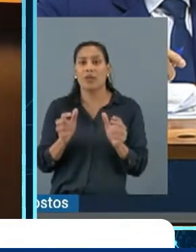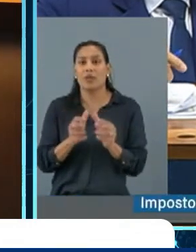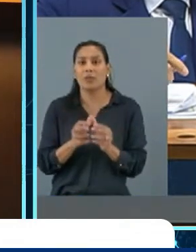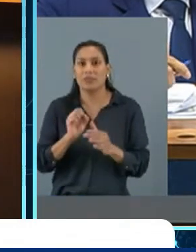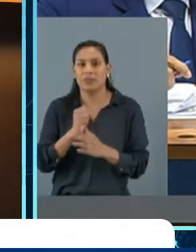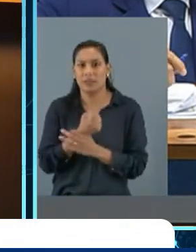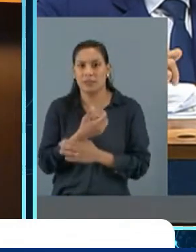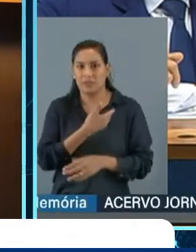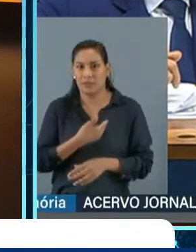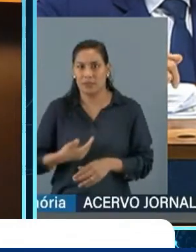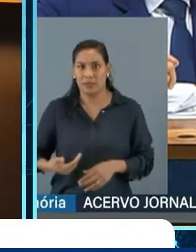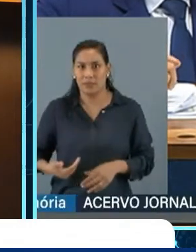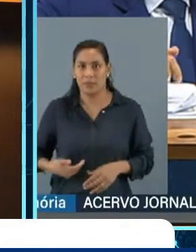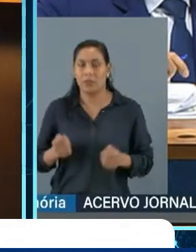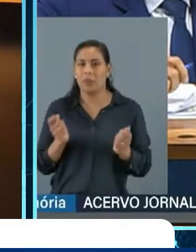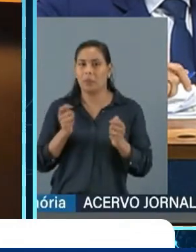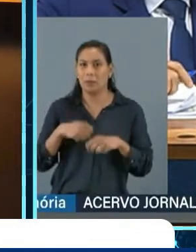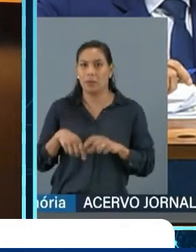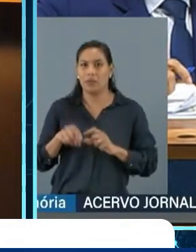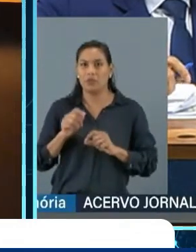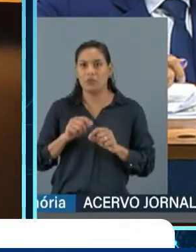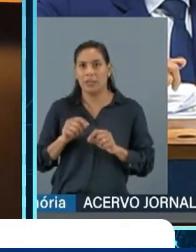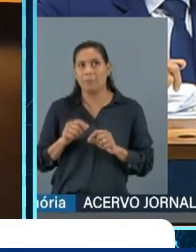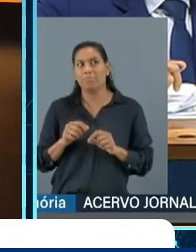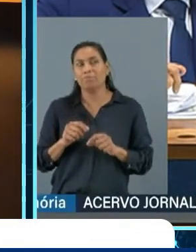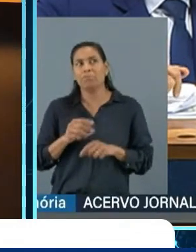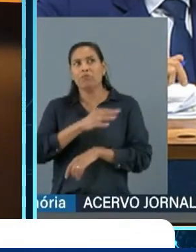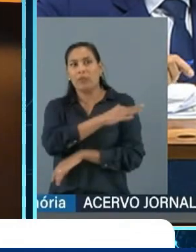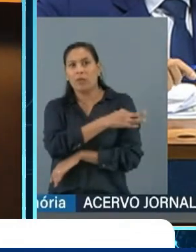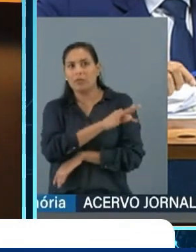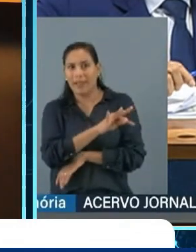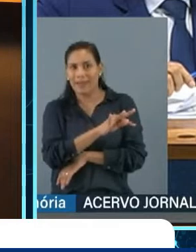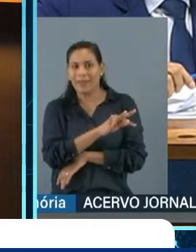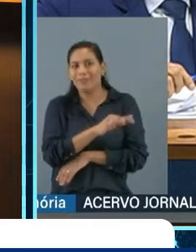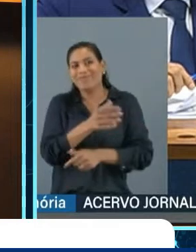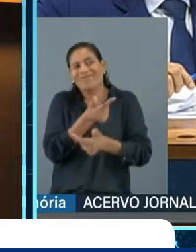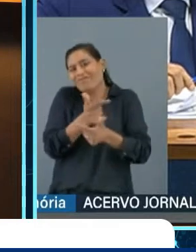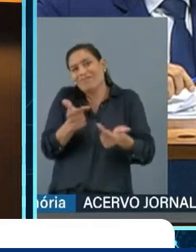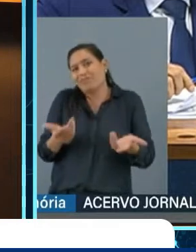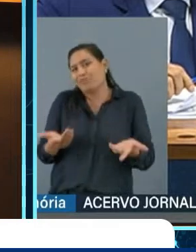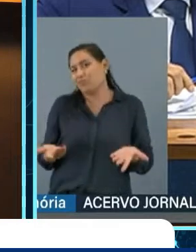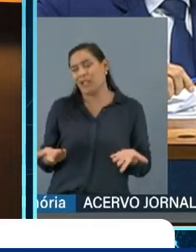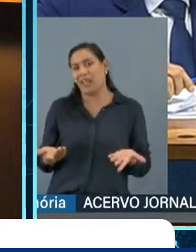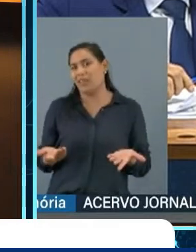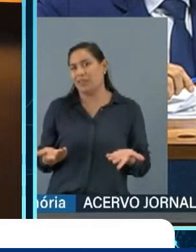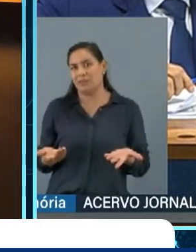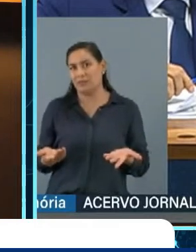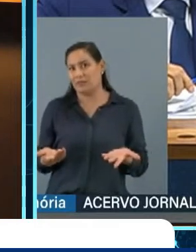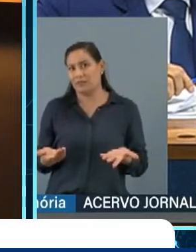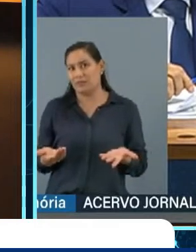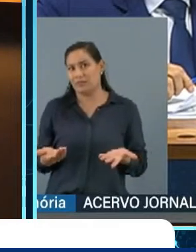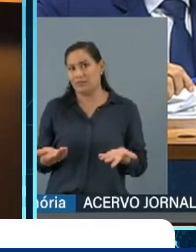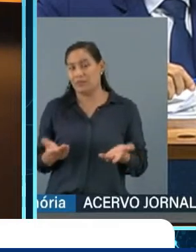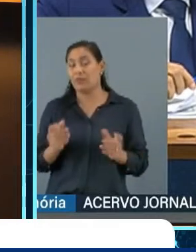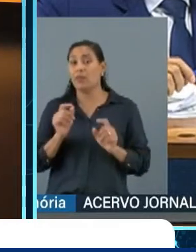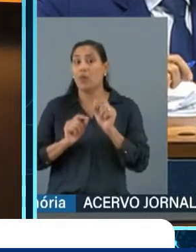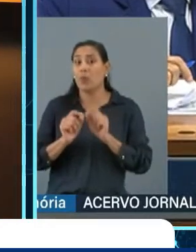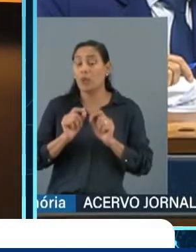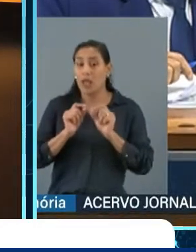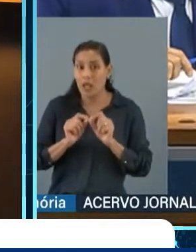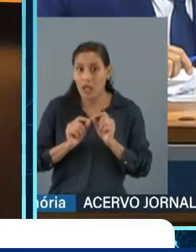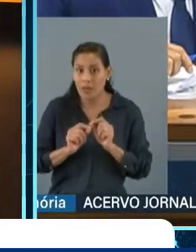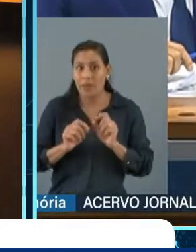senhor sente isso em parte dos congressistas? Sinto sim, André. O seu posicionamento está coberto de